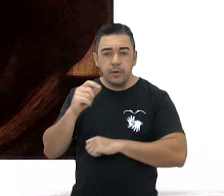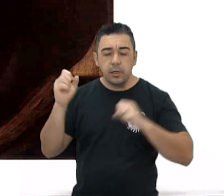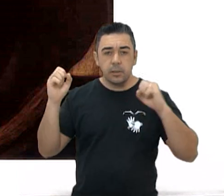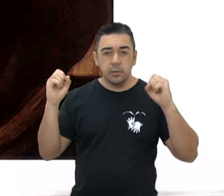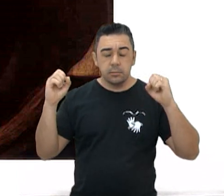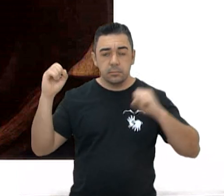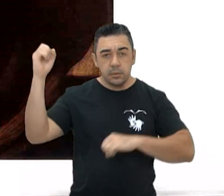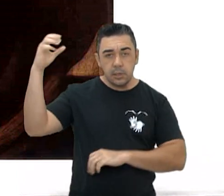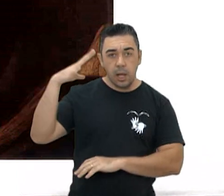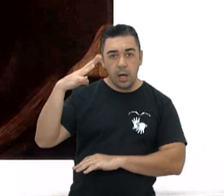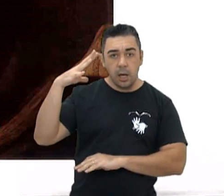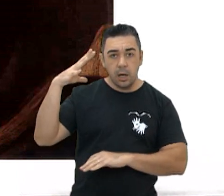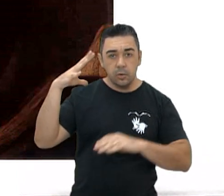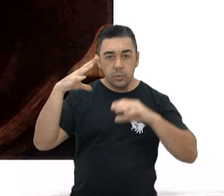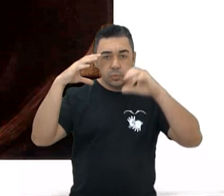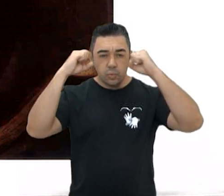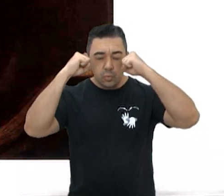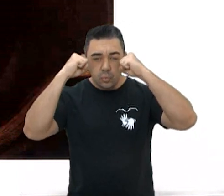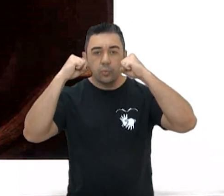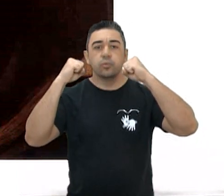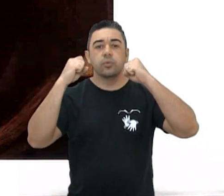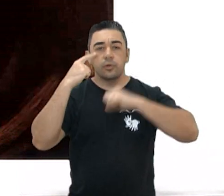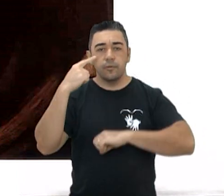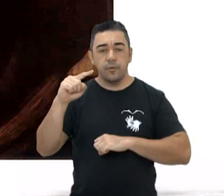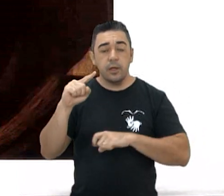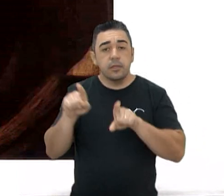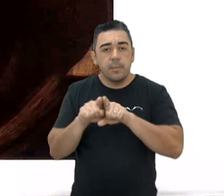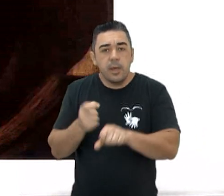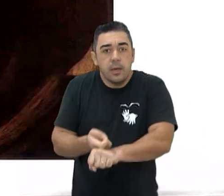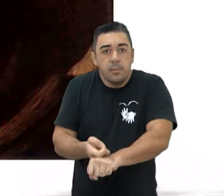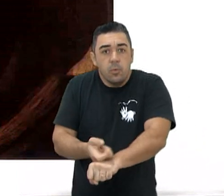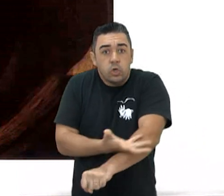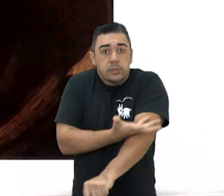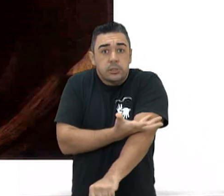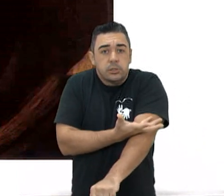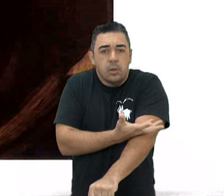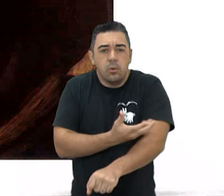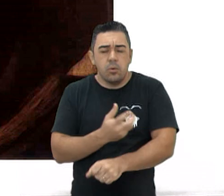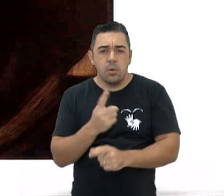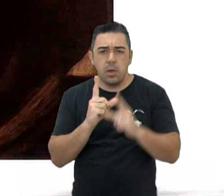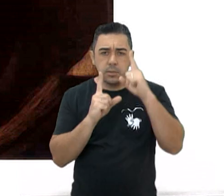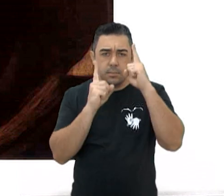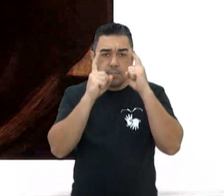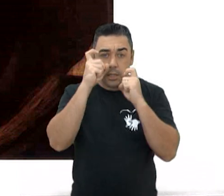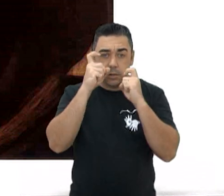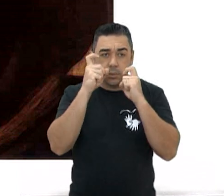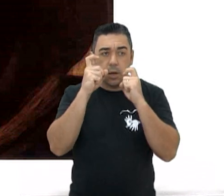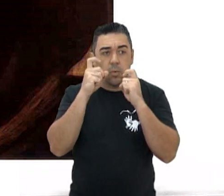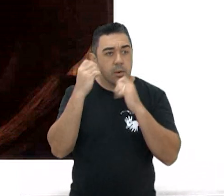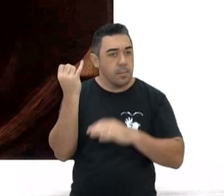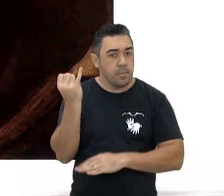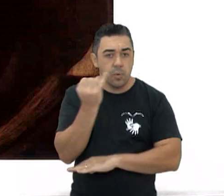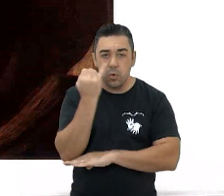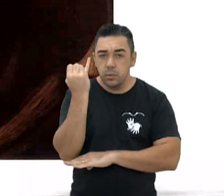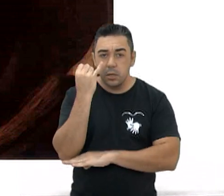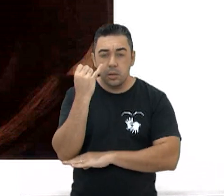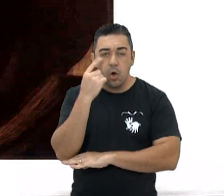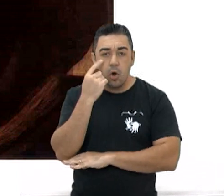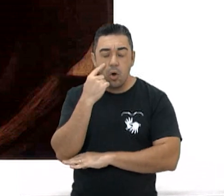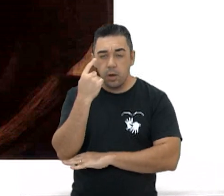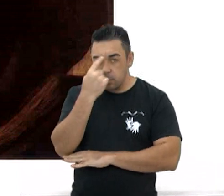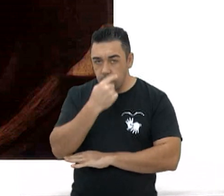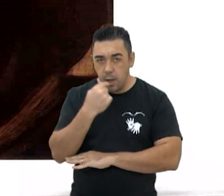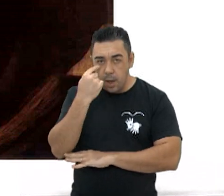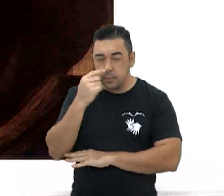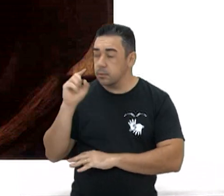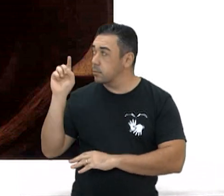Também a preocupação da emoção sobre o racional. A expressão desses personagens são muito importantes. Todos eles